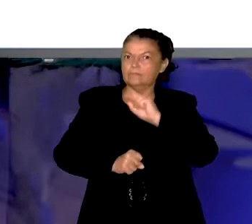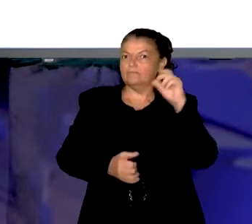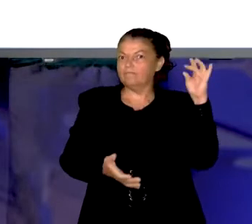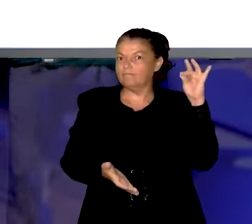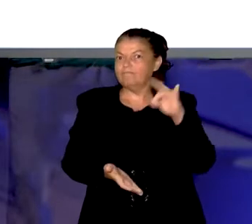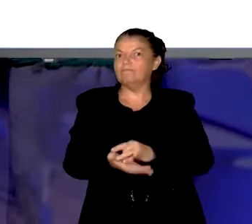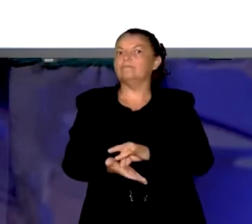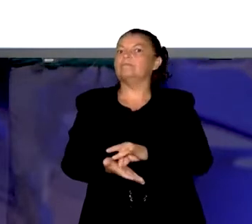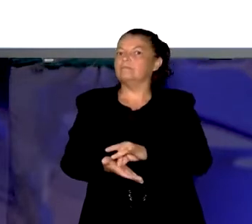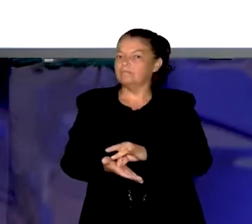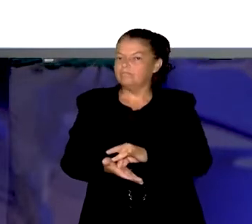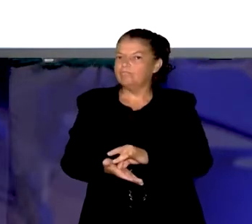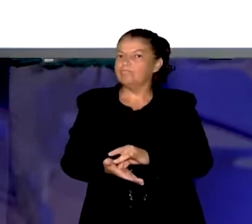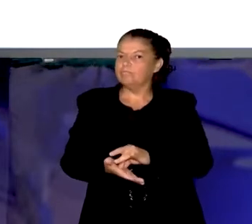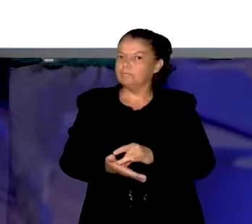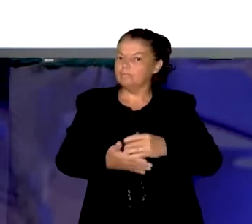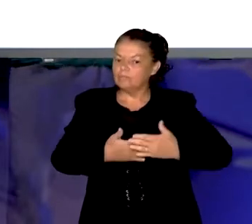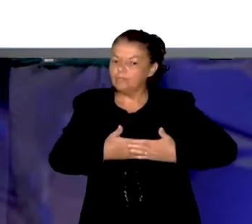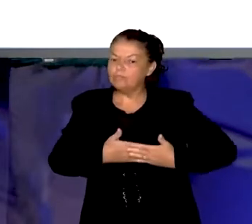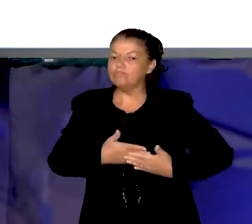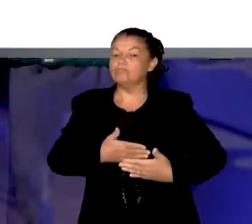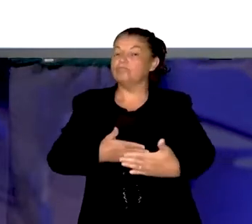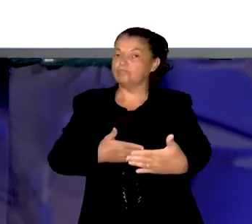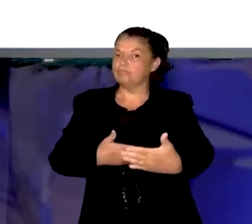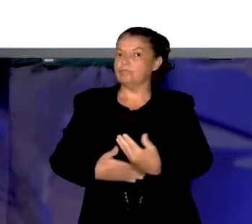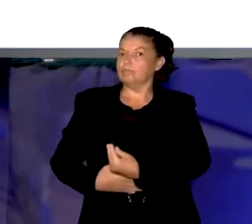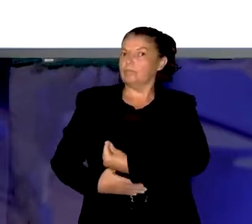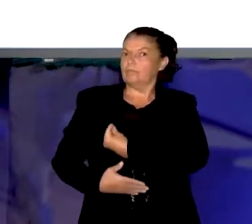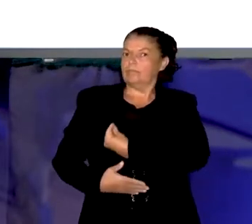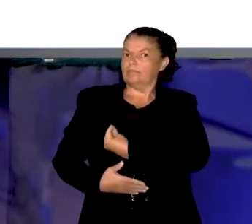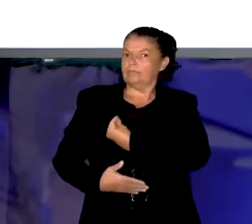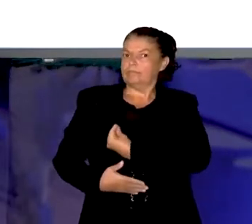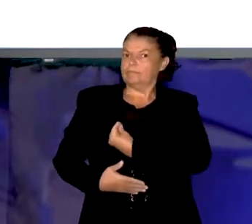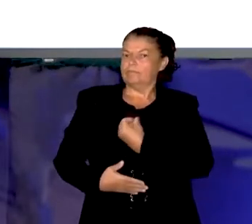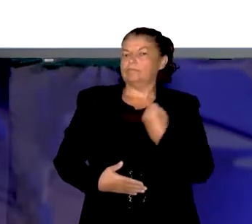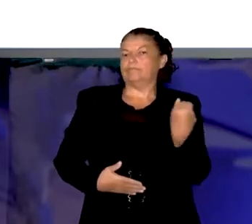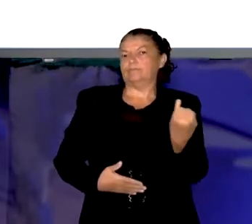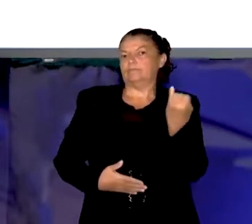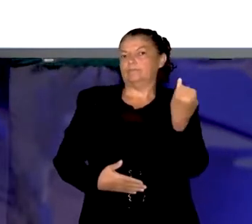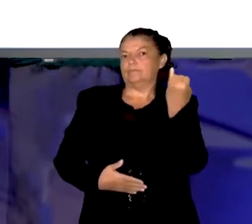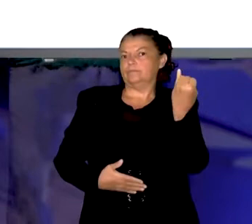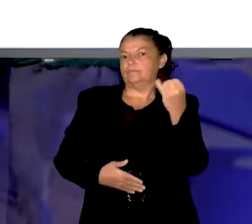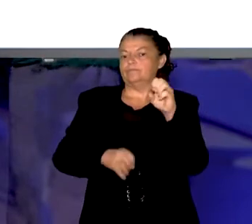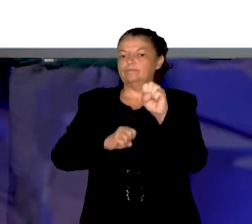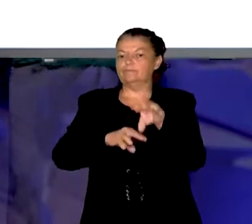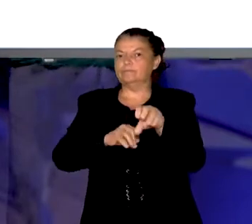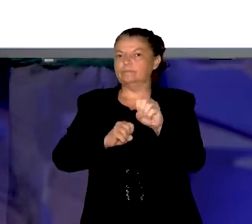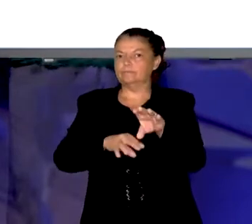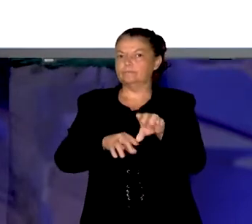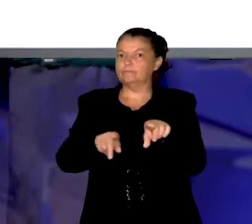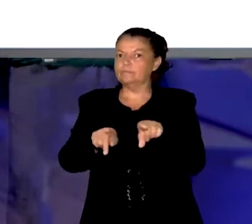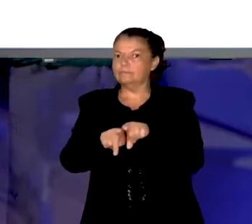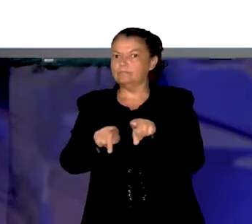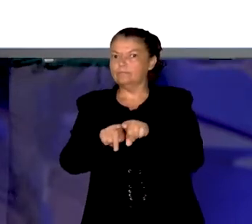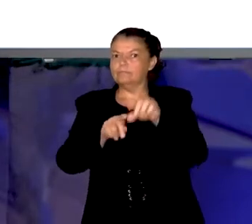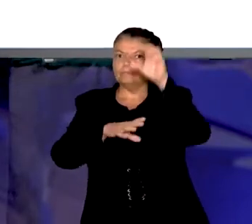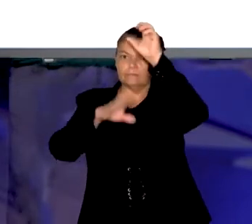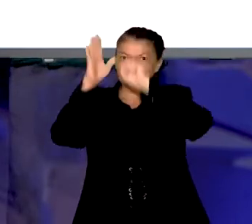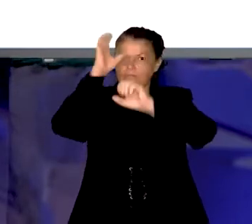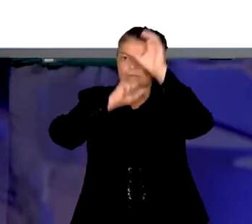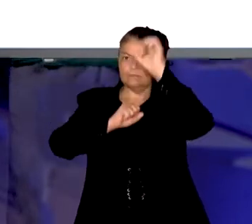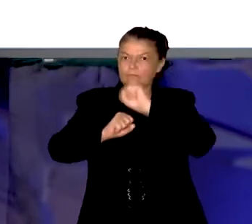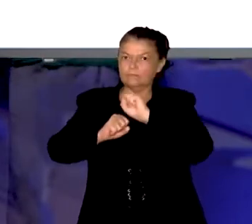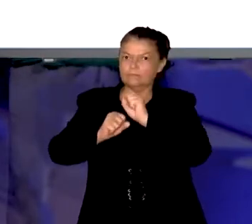para continuarmos esse caminho tão importante da nossa vida, da educação, de aprender e de crescermos juntos.